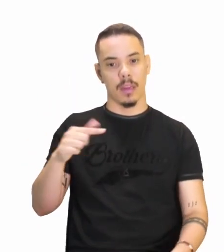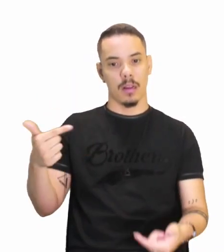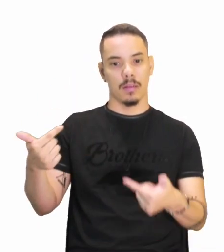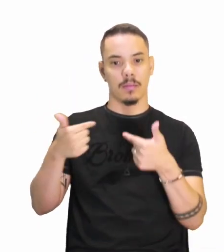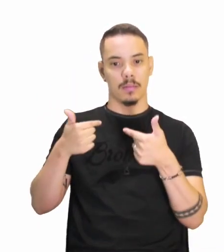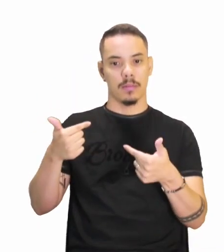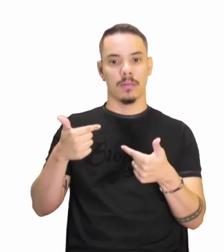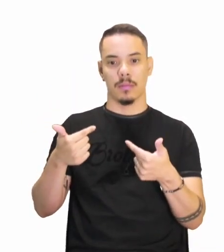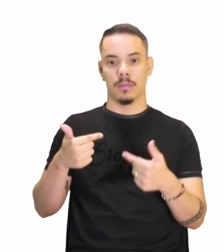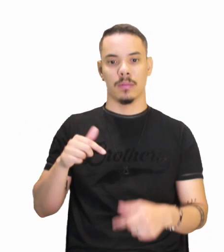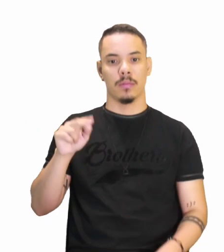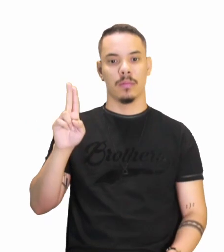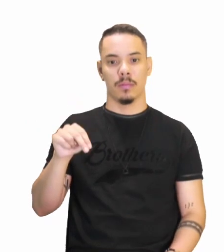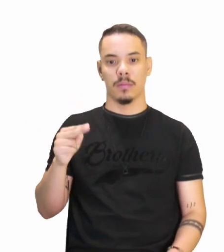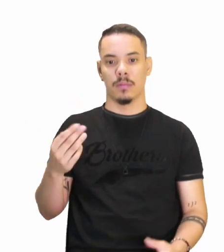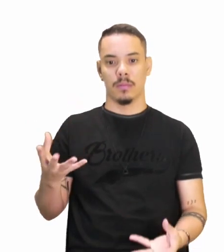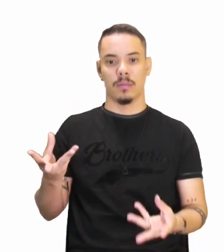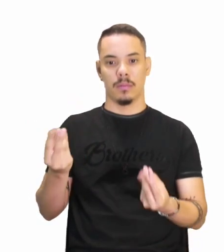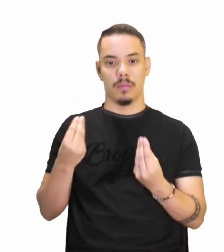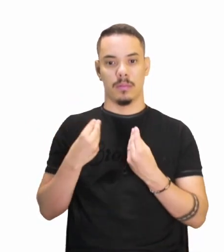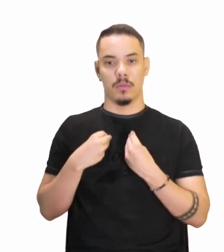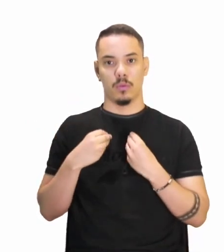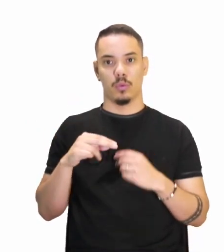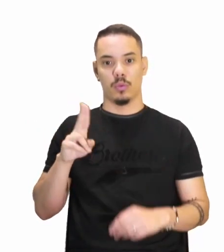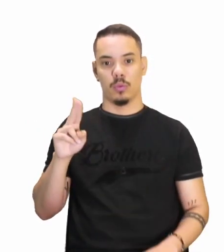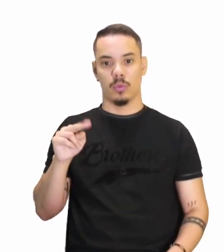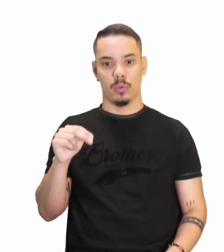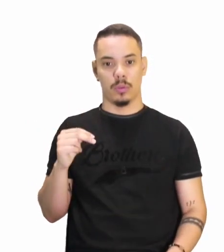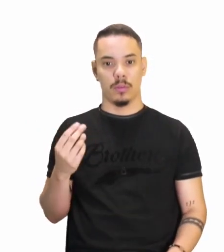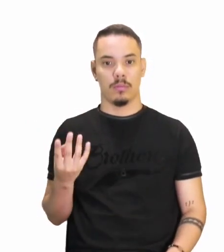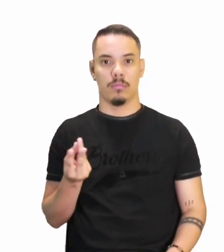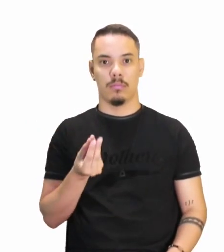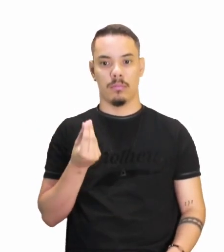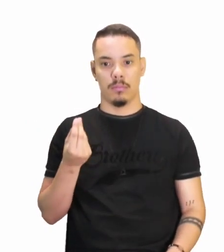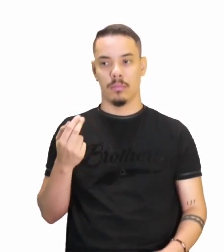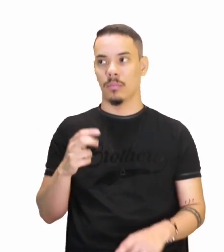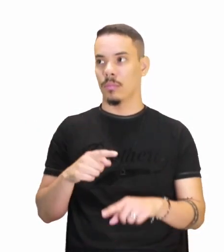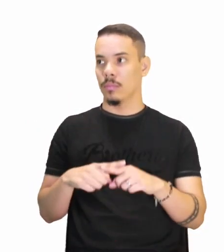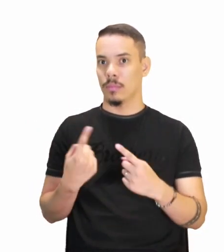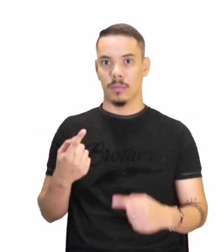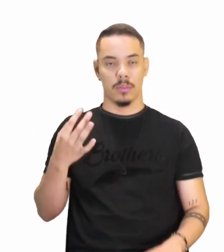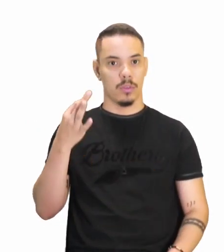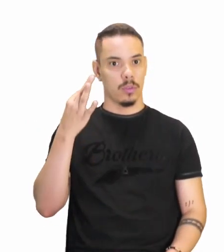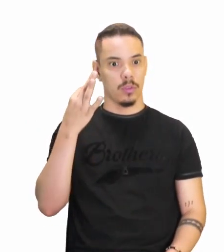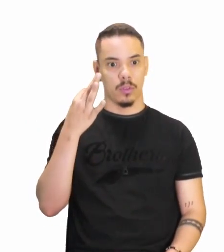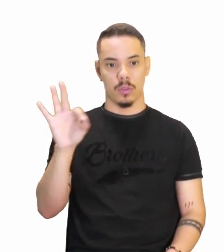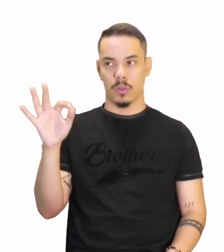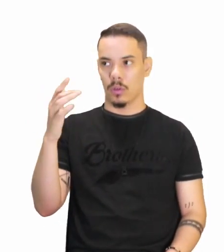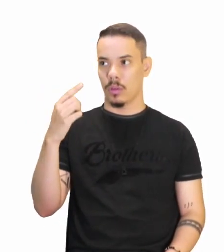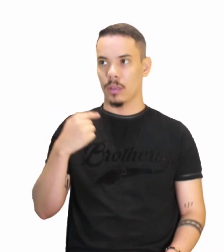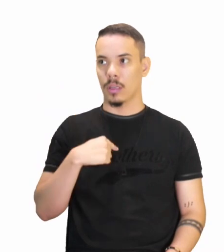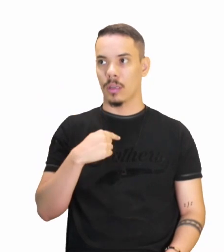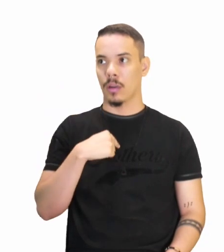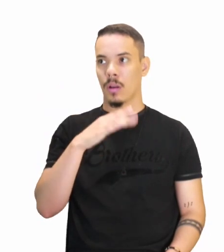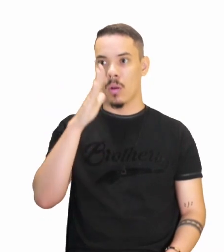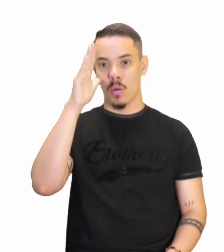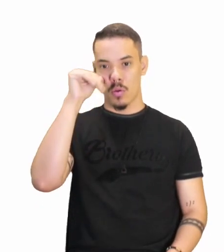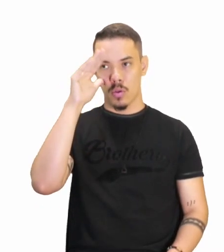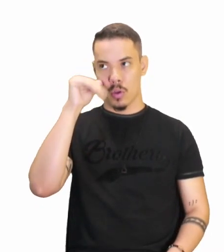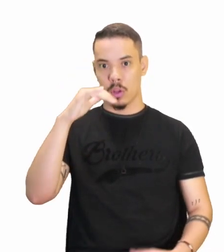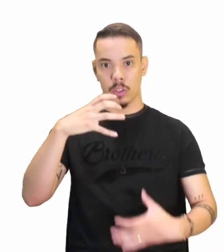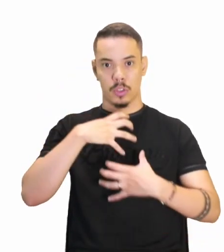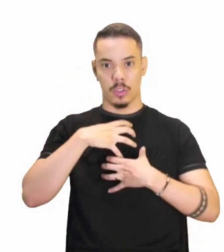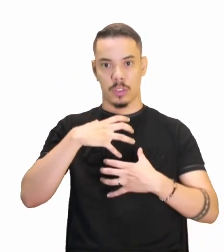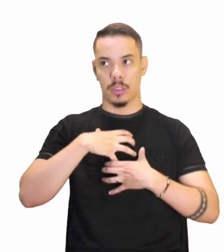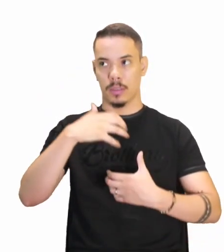não me suceptibilizei longe disso achei curiosa aquela maneira